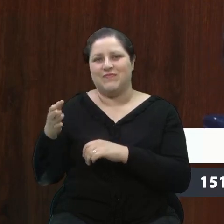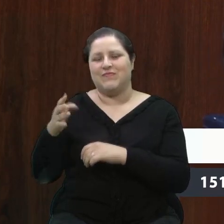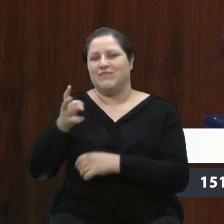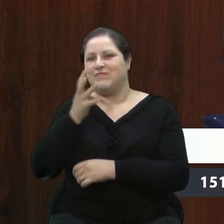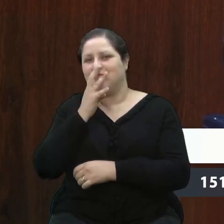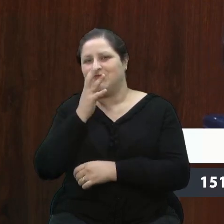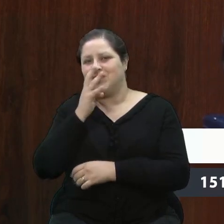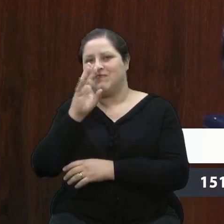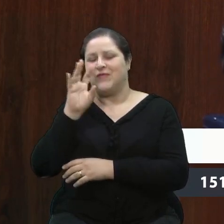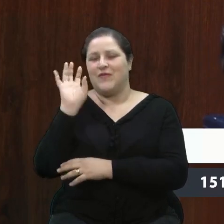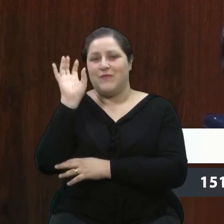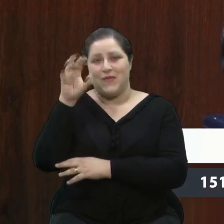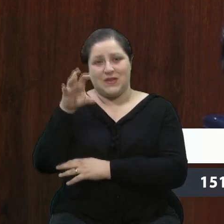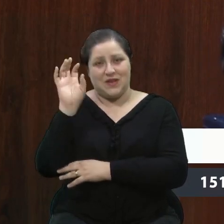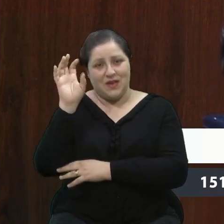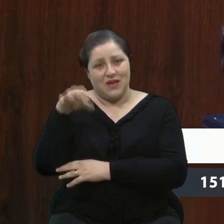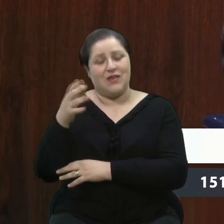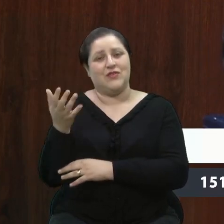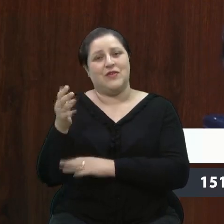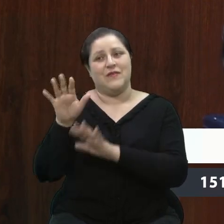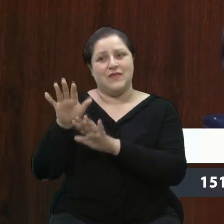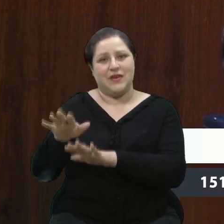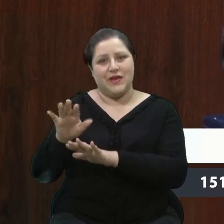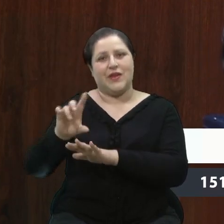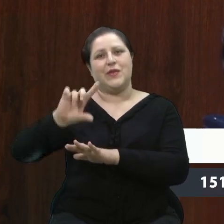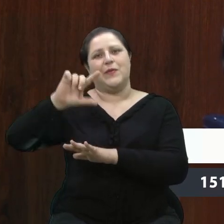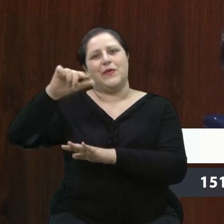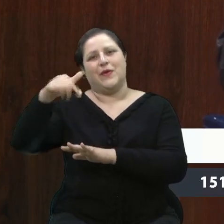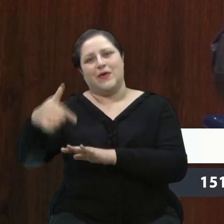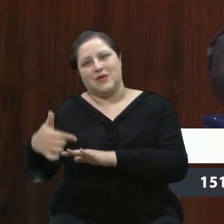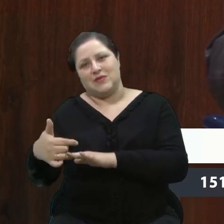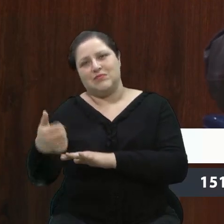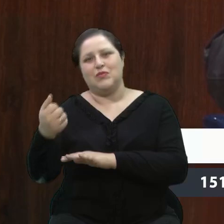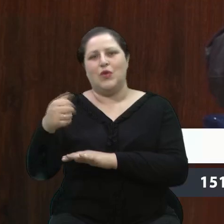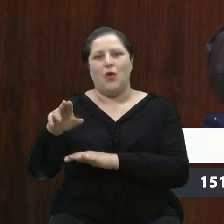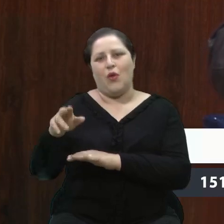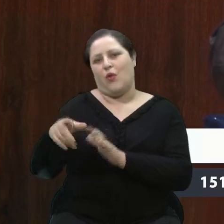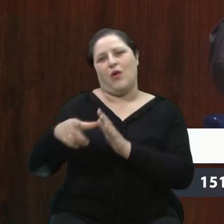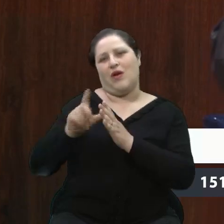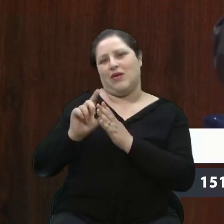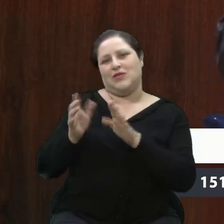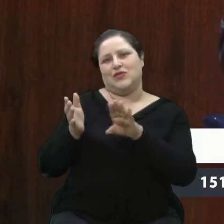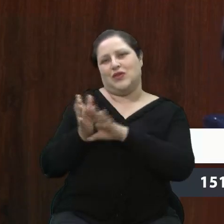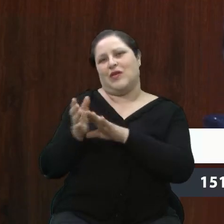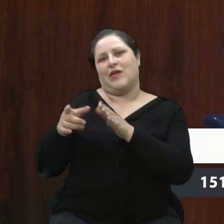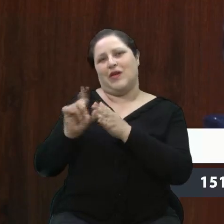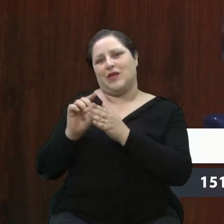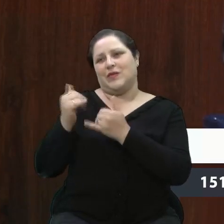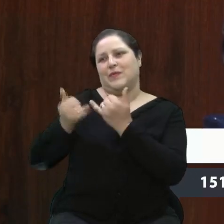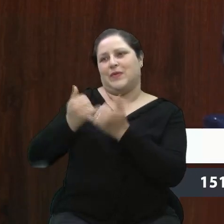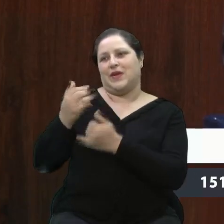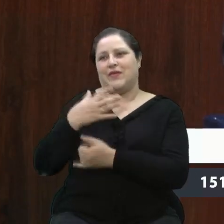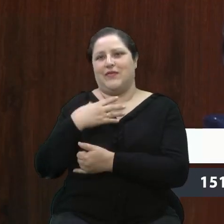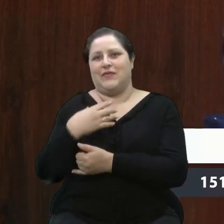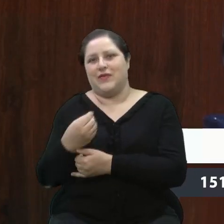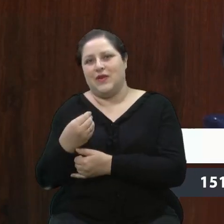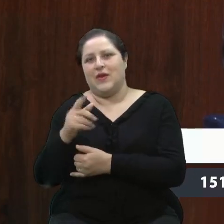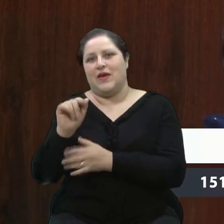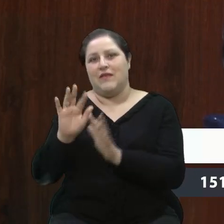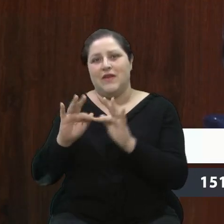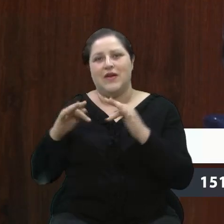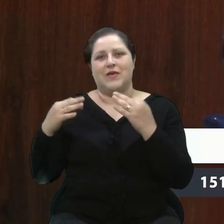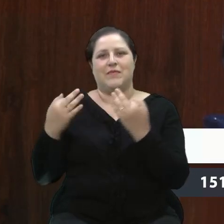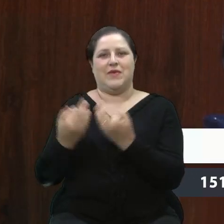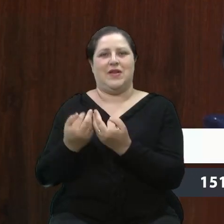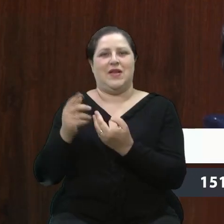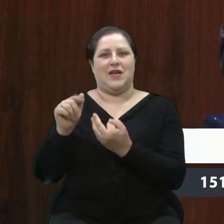o basquete, fica lá depois do basquete, ou vai antes também, brincando com o Martini, né? Então, a família, eu acho que é acima